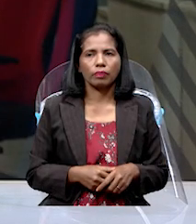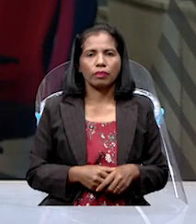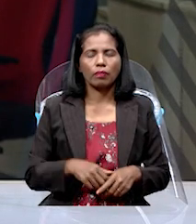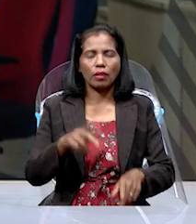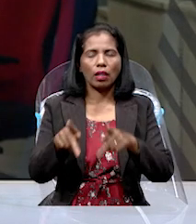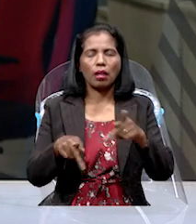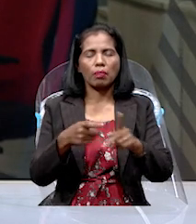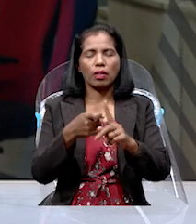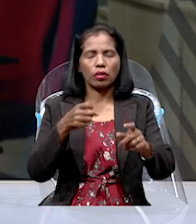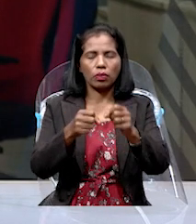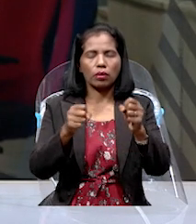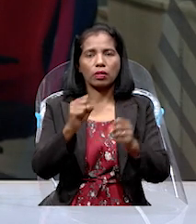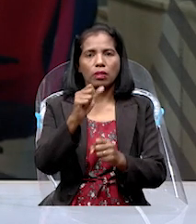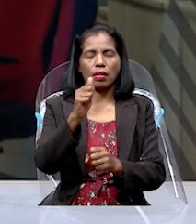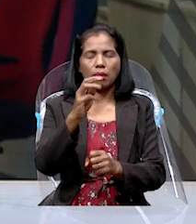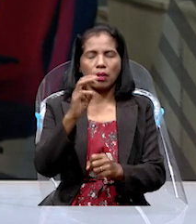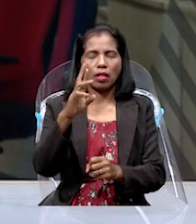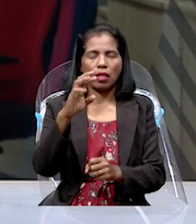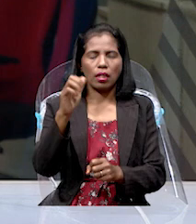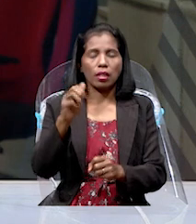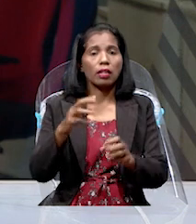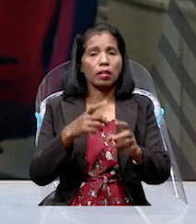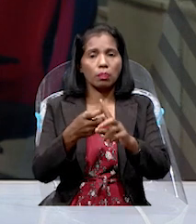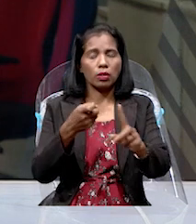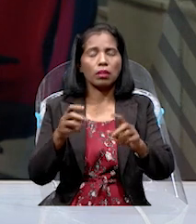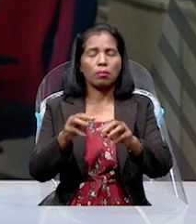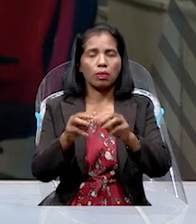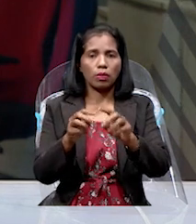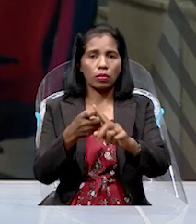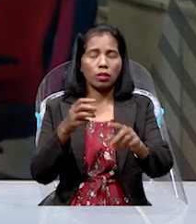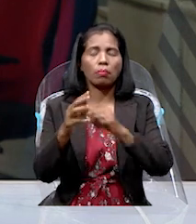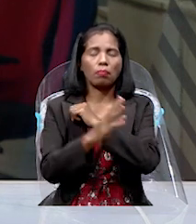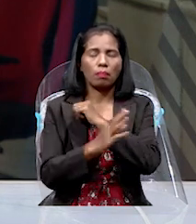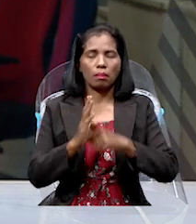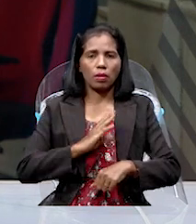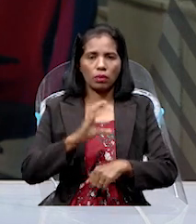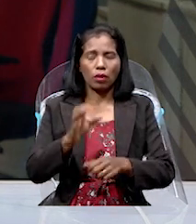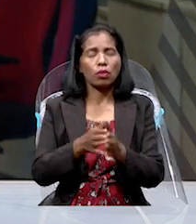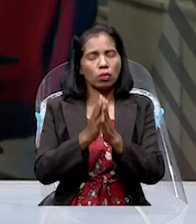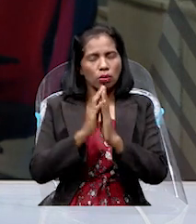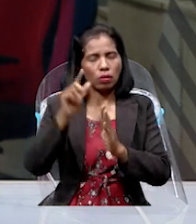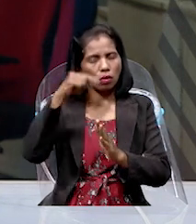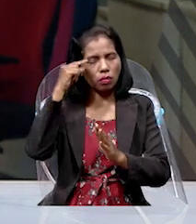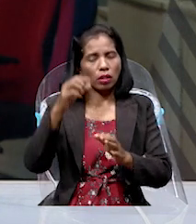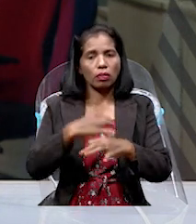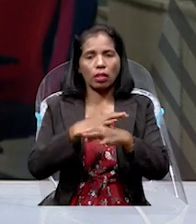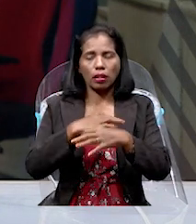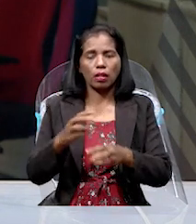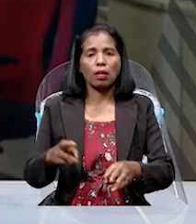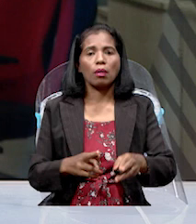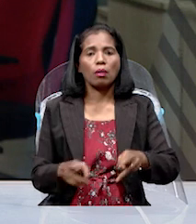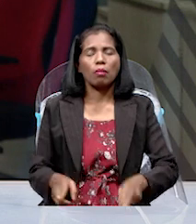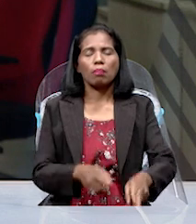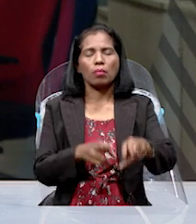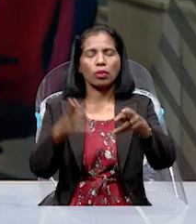comunidade Suku Samalari, posto administrativo Baucau Vila, exige governo ato neutraliza Mota e a Suku Samalari.